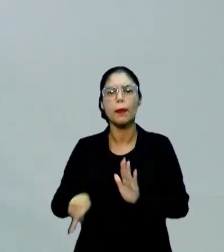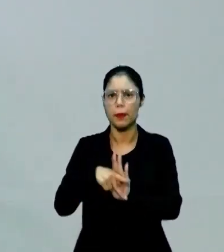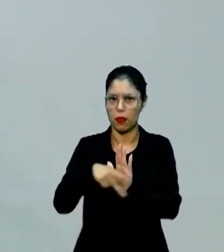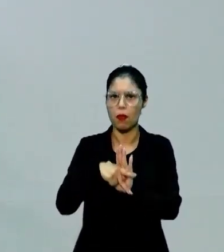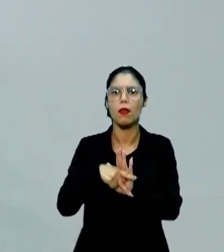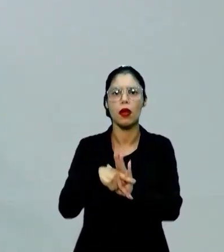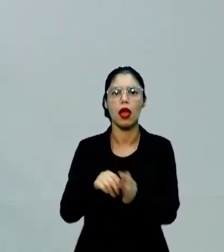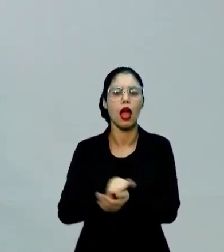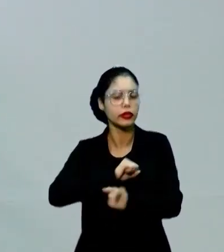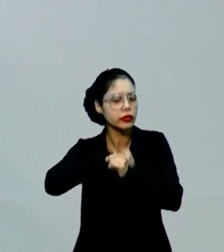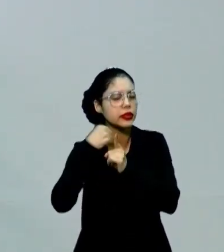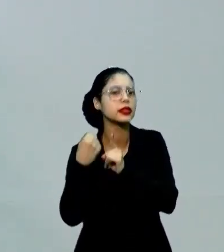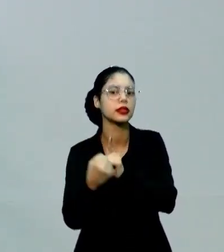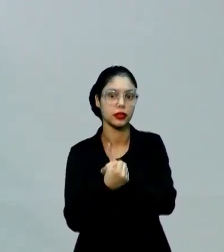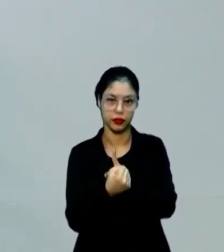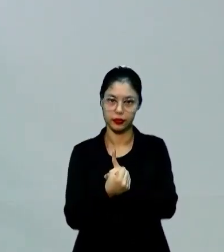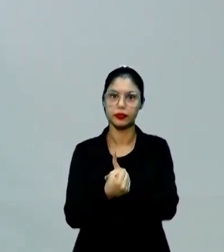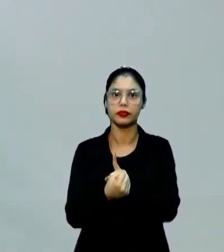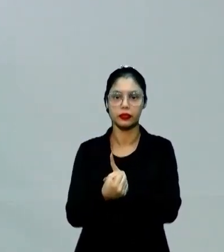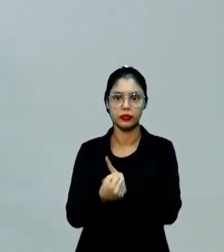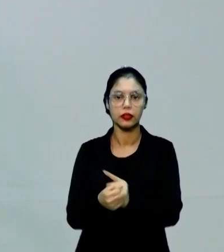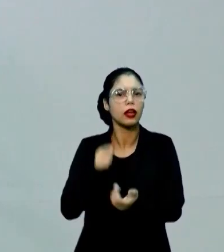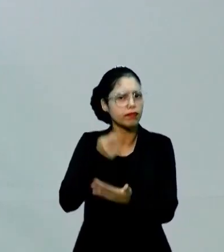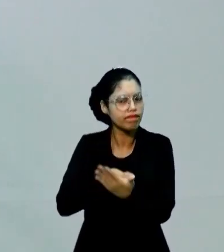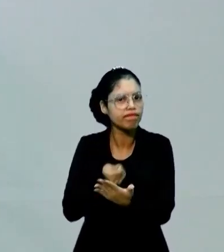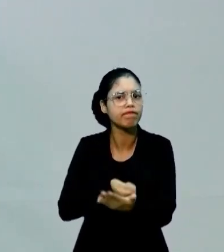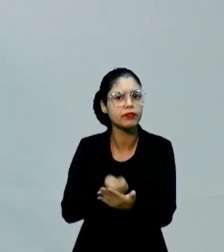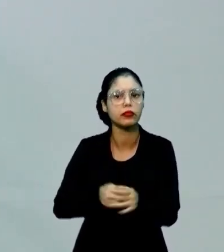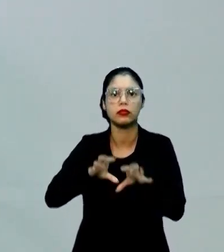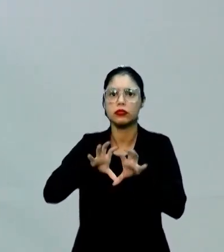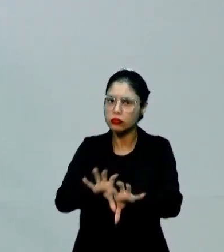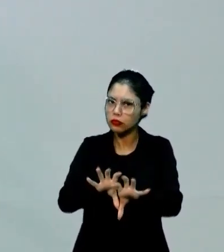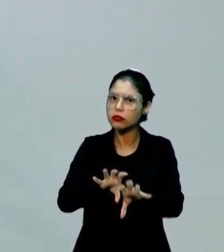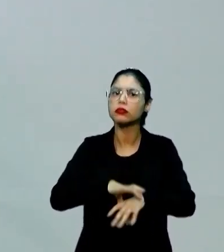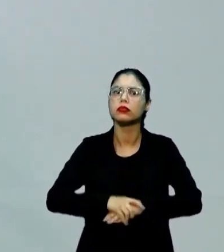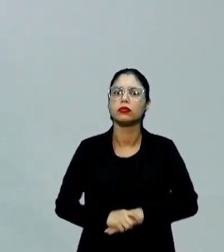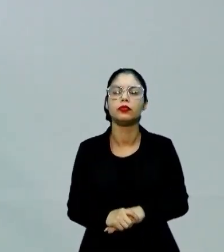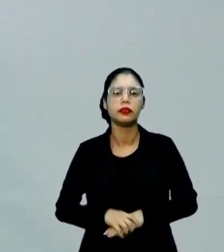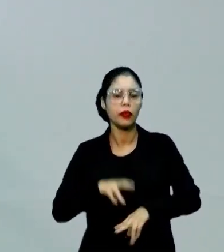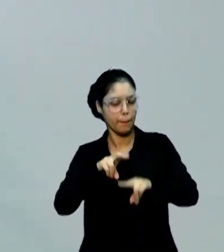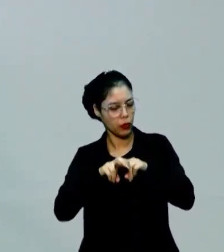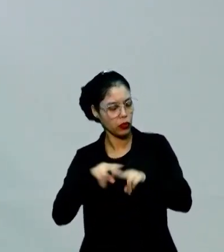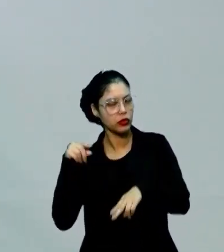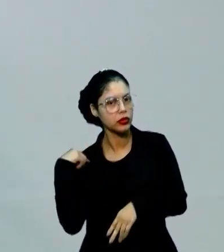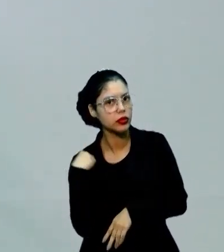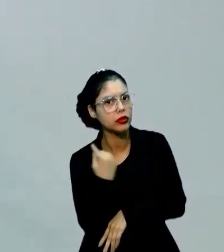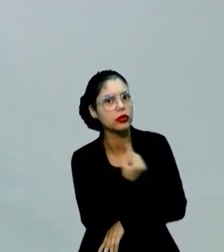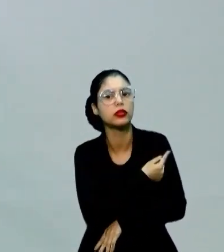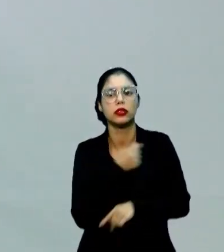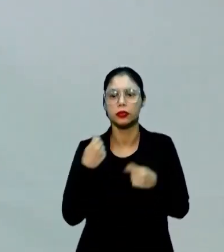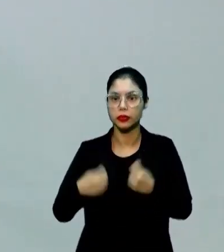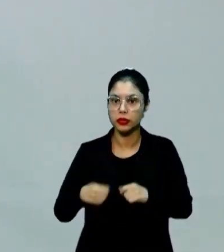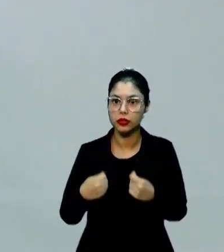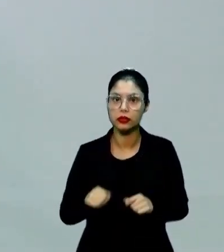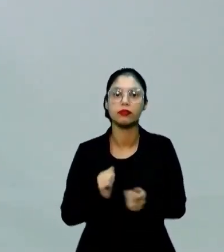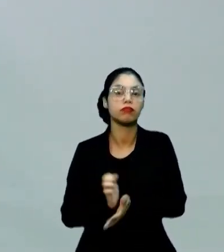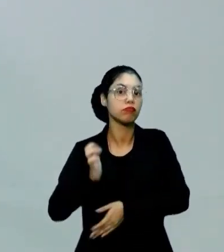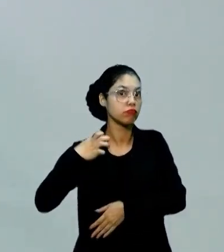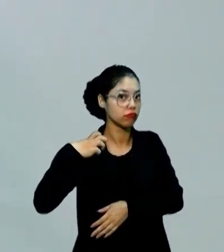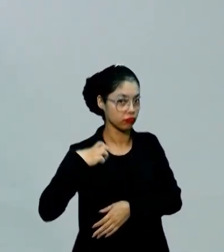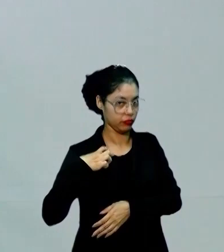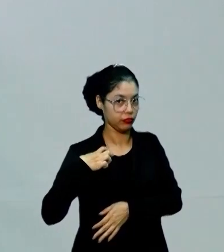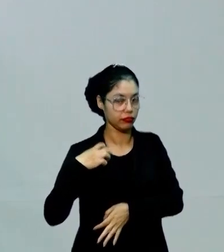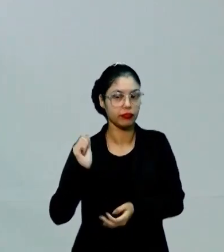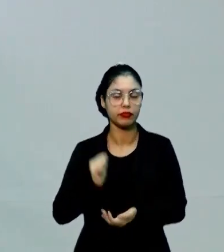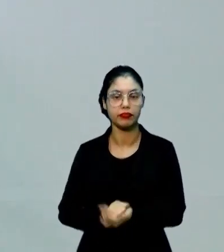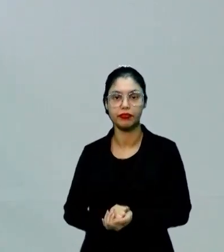A sociedade, ela exige isso. Por isso que nós também tratamos tanto de ética,